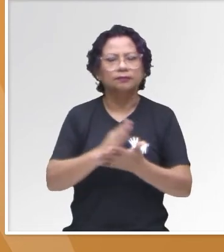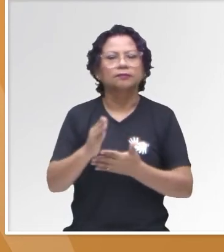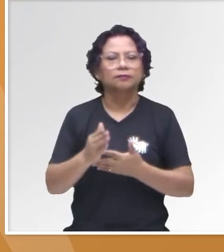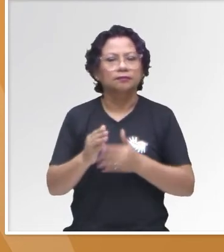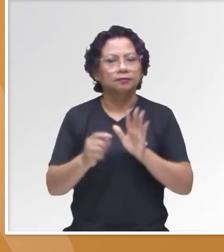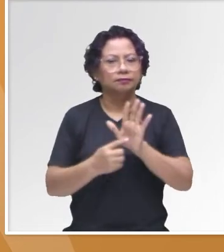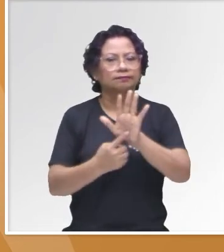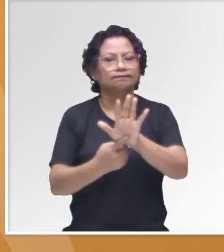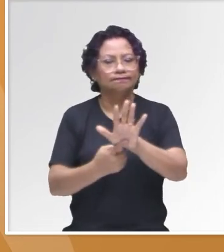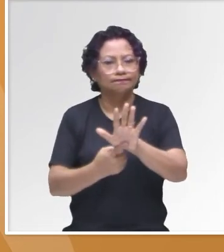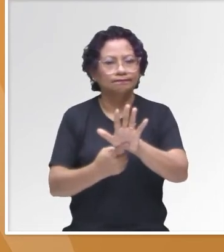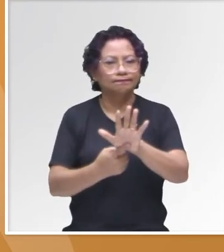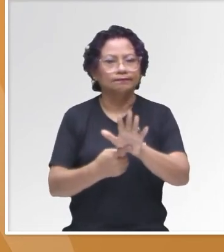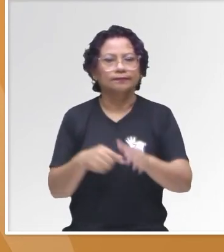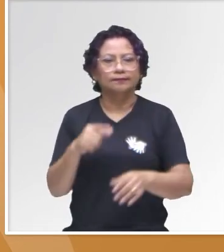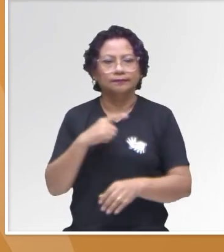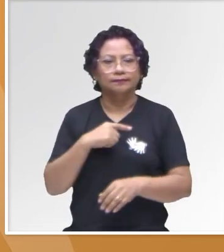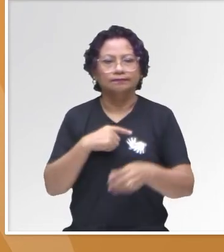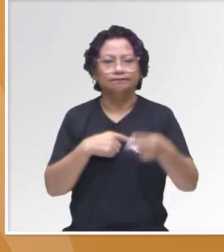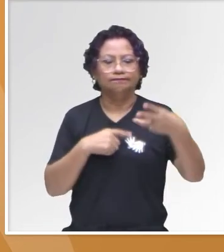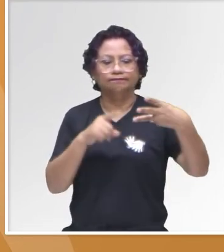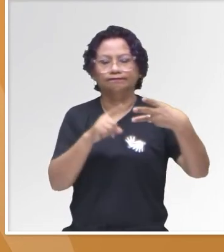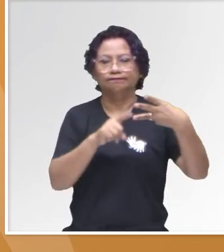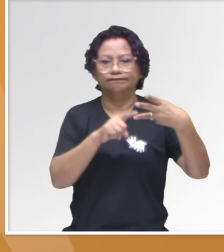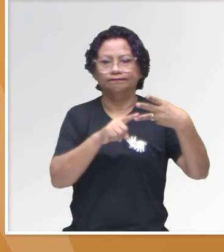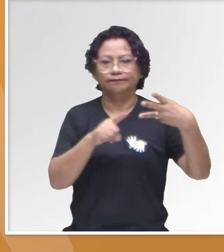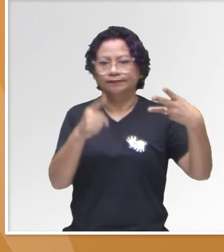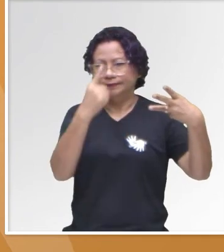A gente tem aqui a Índia, né, com um destaque, com